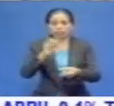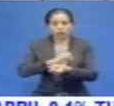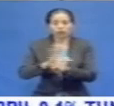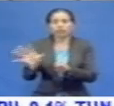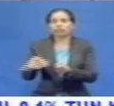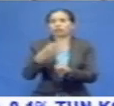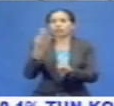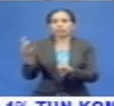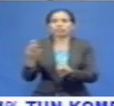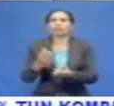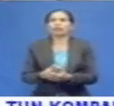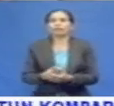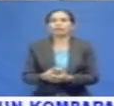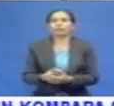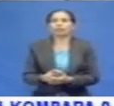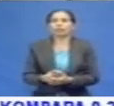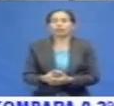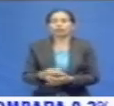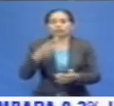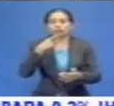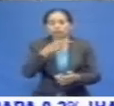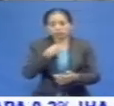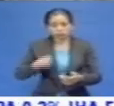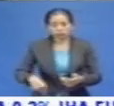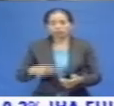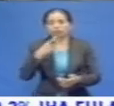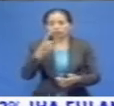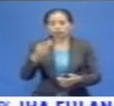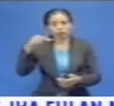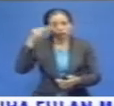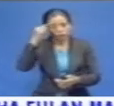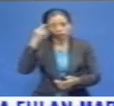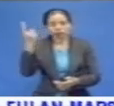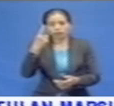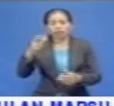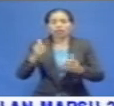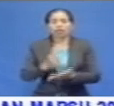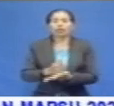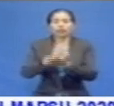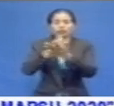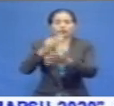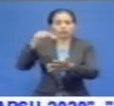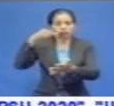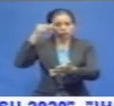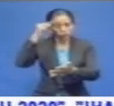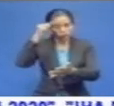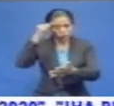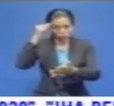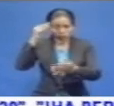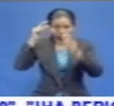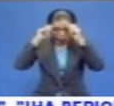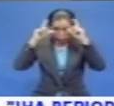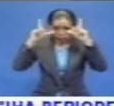COVID-19 recensia. Xiao Jiangou, Ateten, Governo Xina, Nafatin Apoiu Timor-Leste, Hori Combate COVID, no apoio Mos